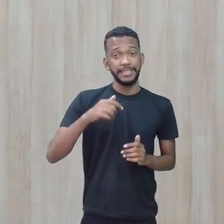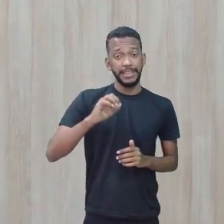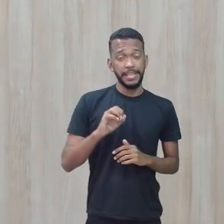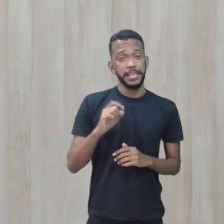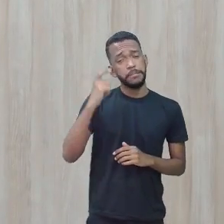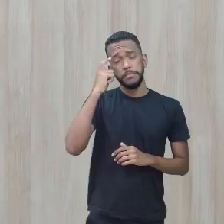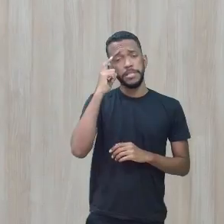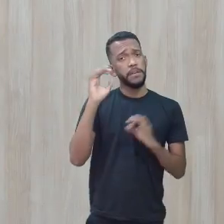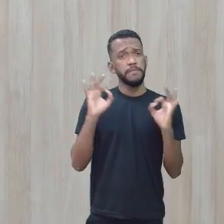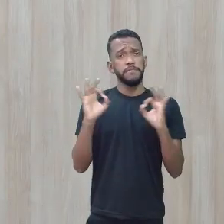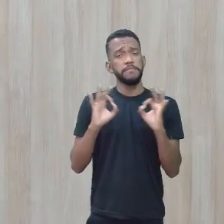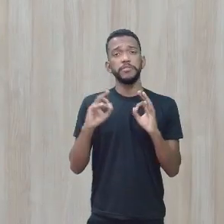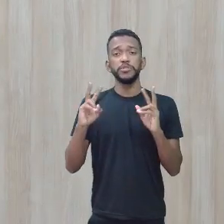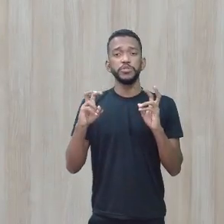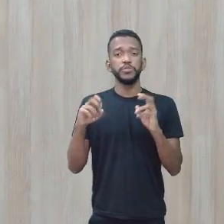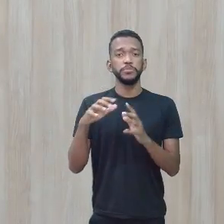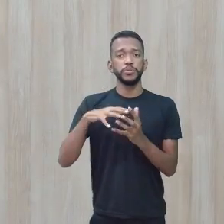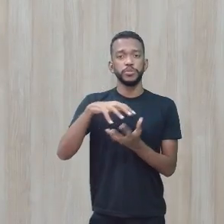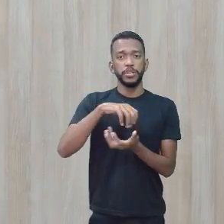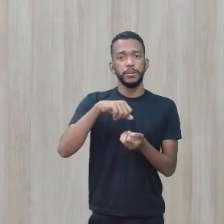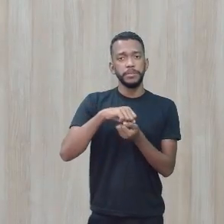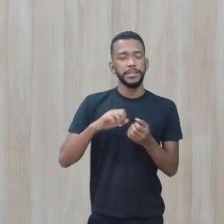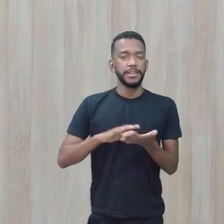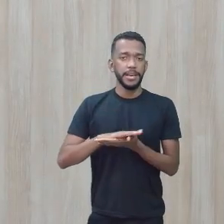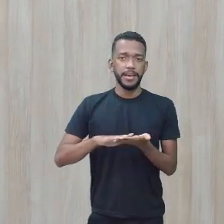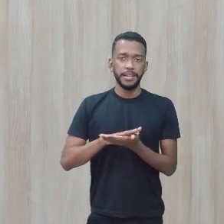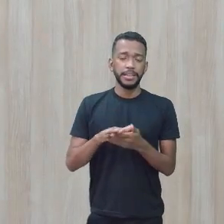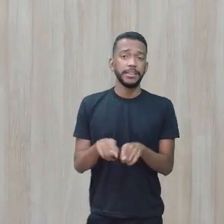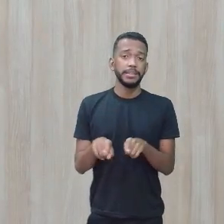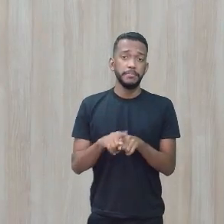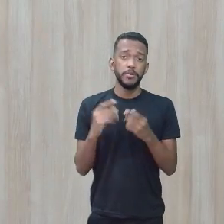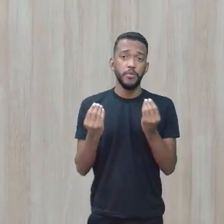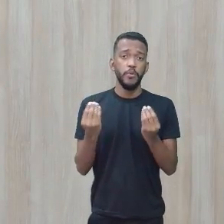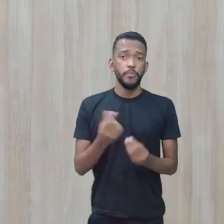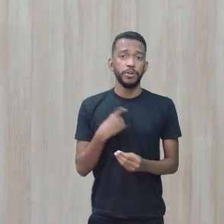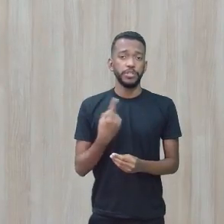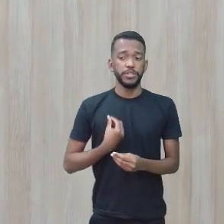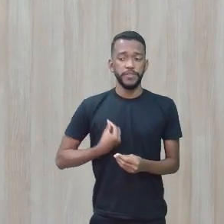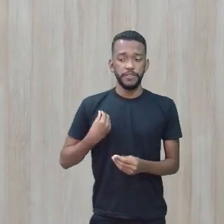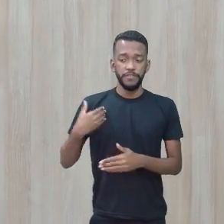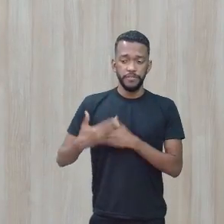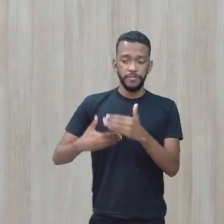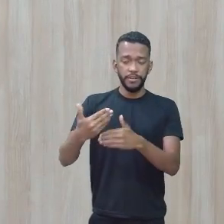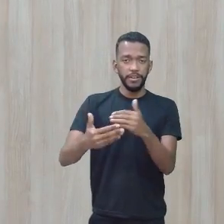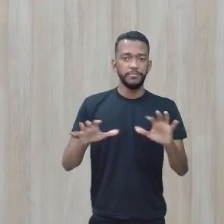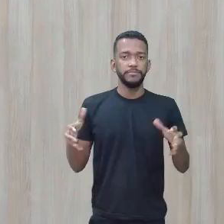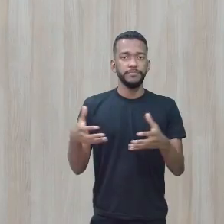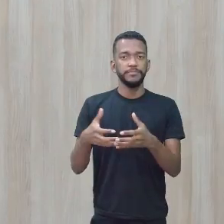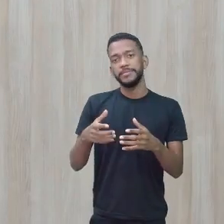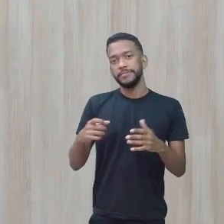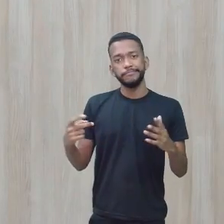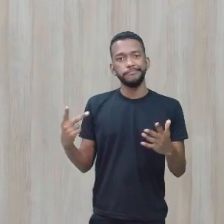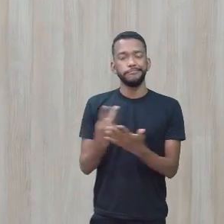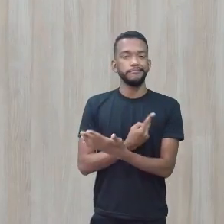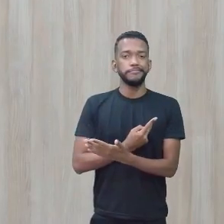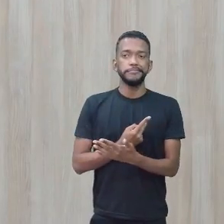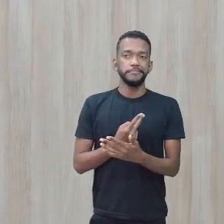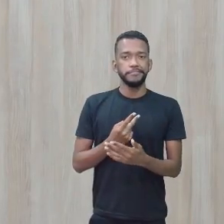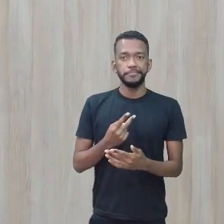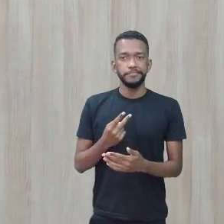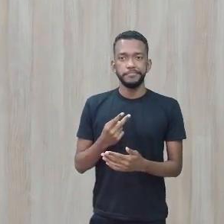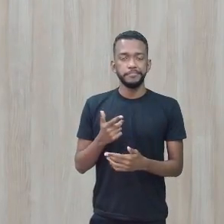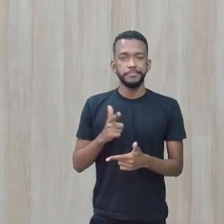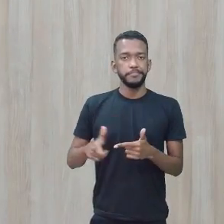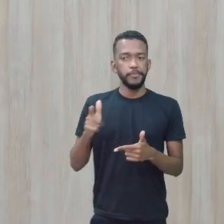nessa questão de sustentabilidade, né? De como a gente conviver de uma forma que a gente não trouxesse danos ao nosso